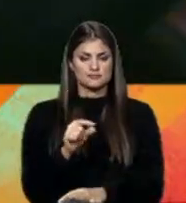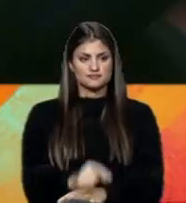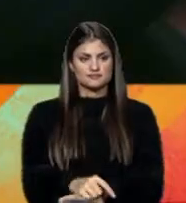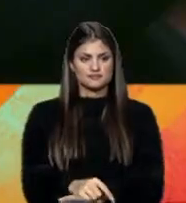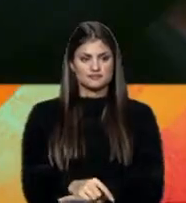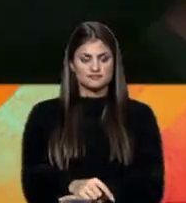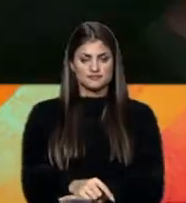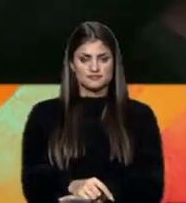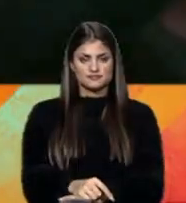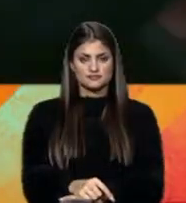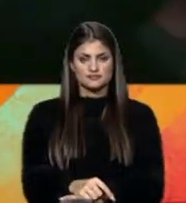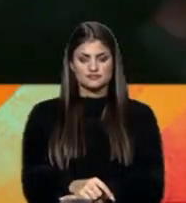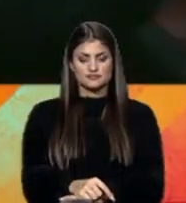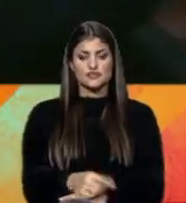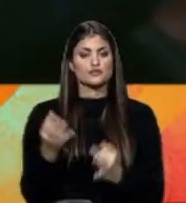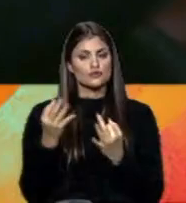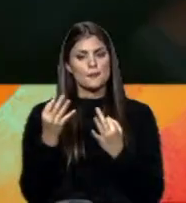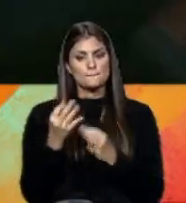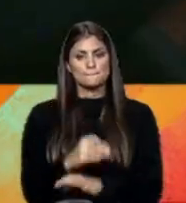Portanto, foi reconduzida. Exatamente.